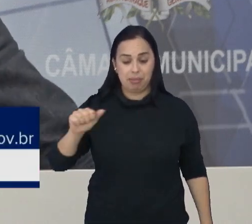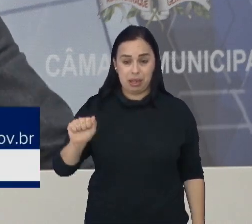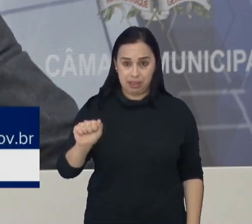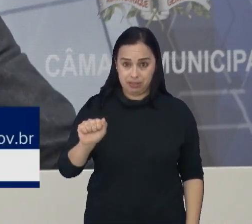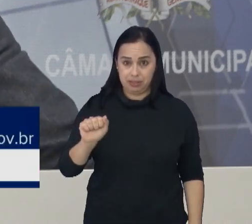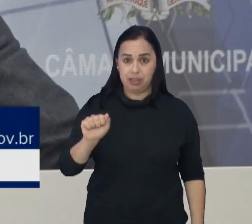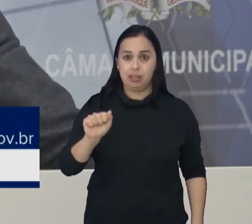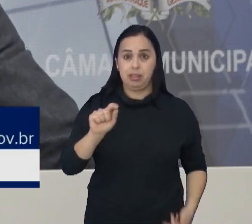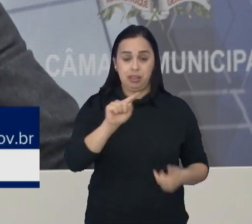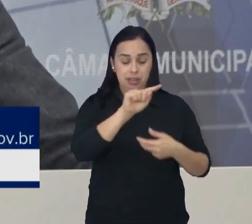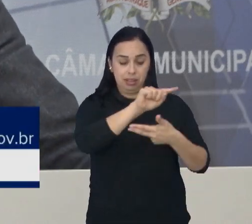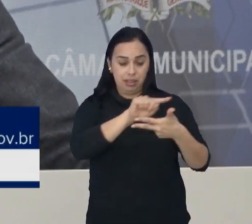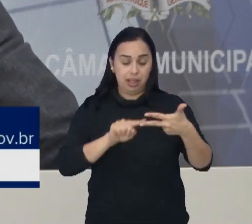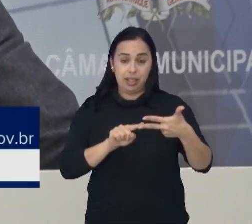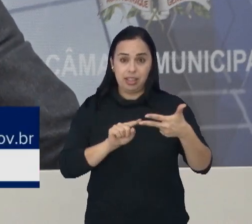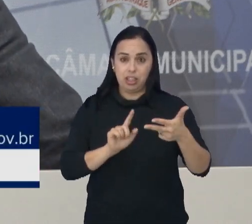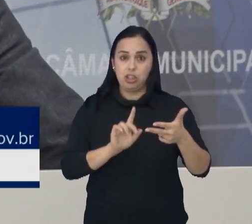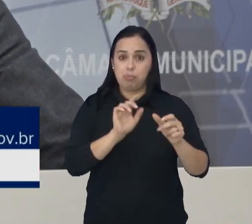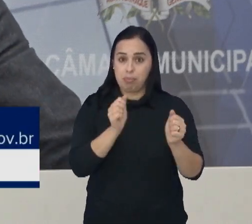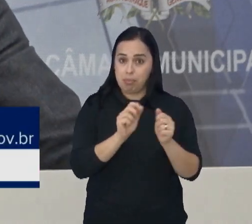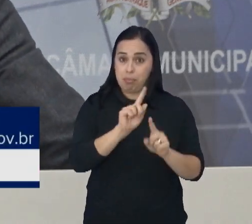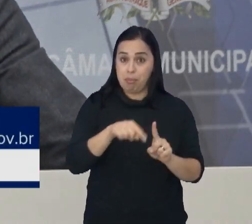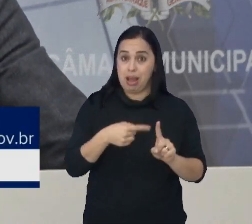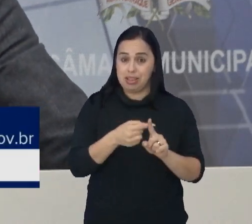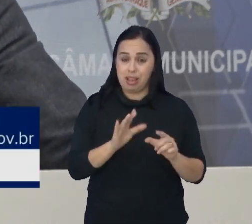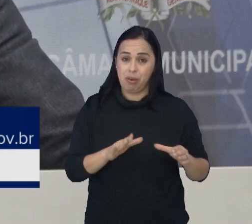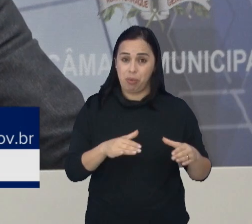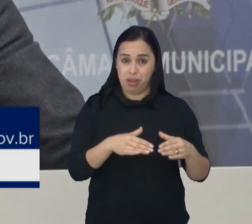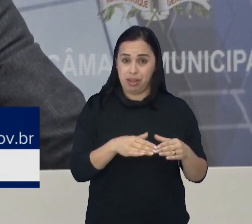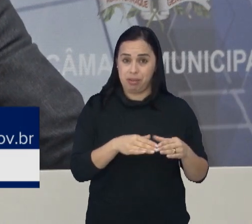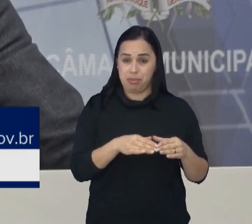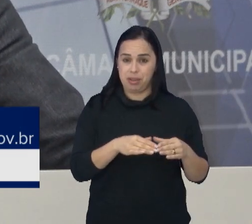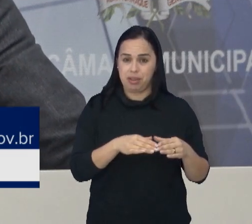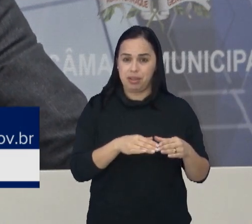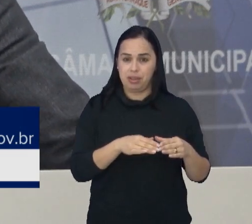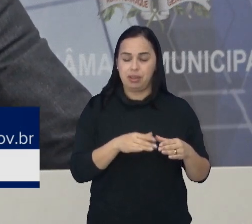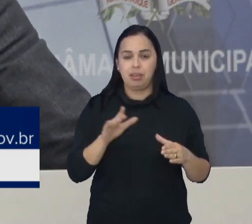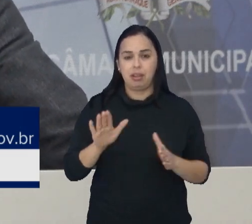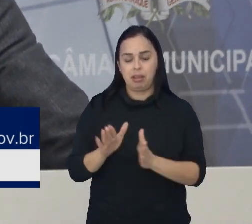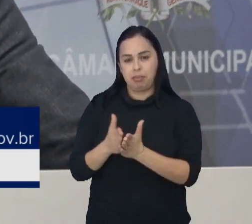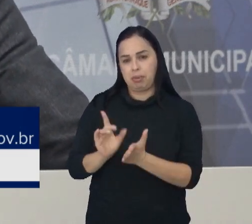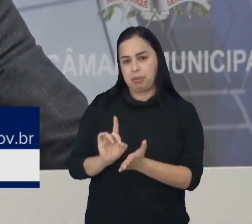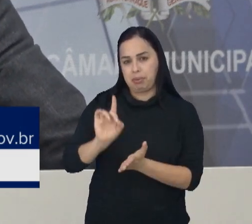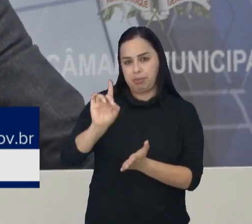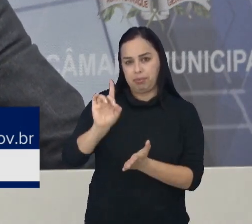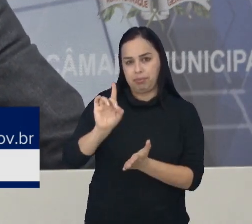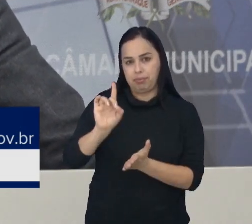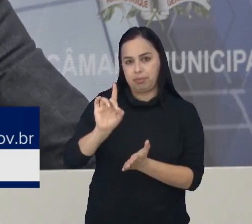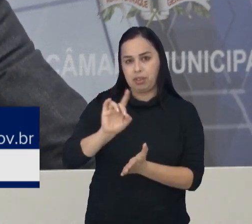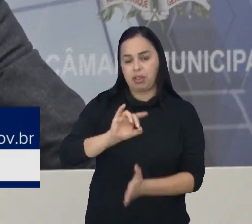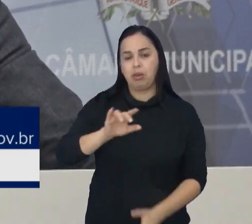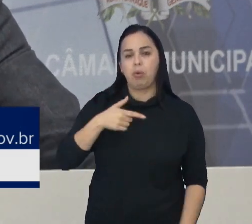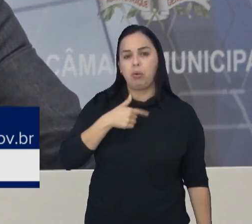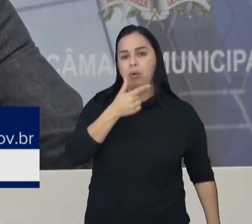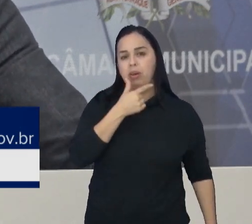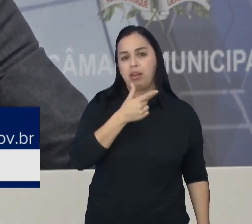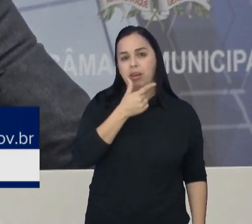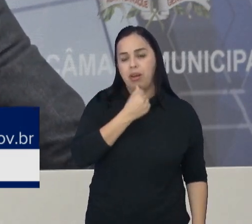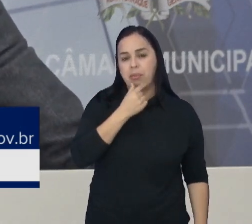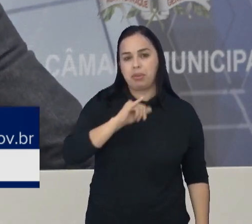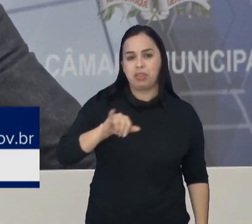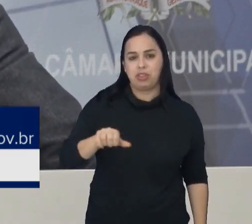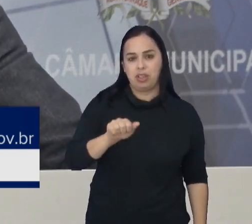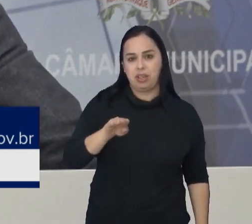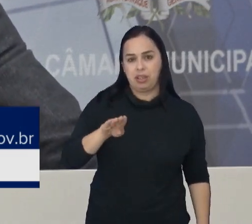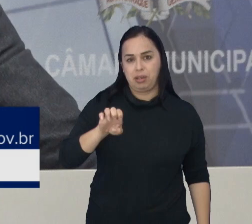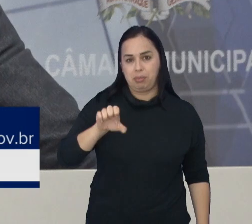senhora Sandra, toda a sua equipe, que, como diz uma oração da Bíblia, a oração de Jabes, quando ele orou, ele falou